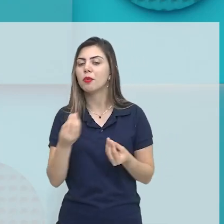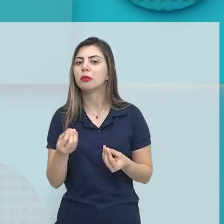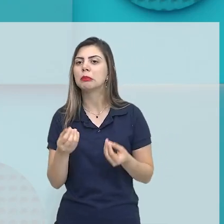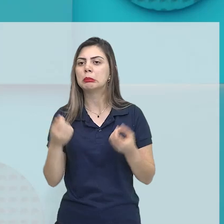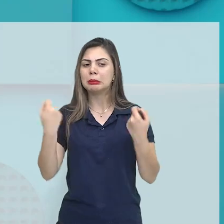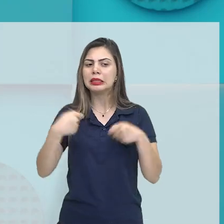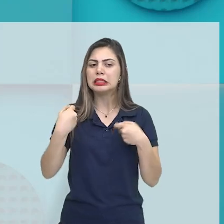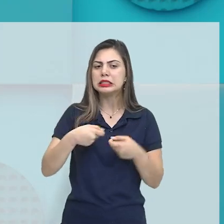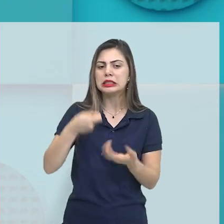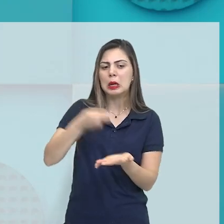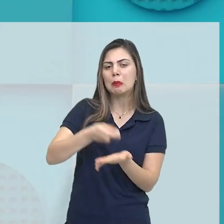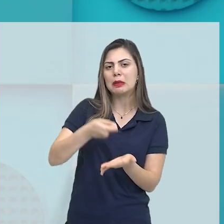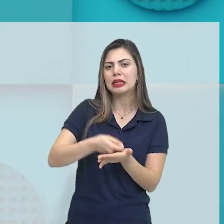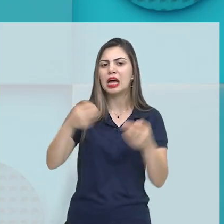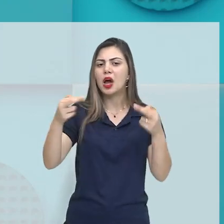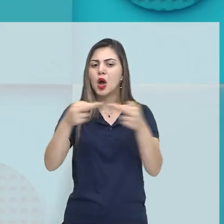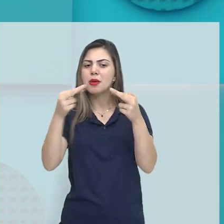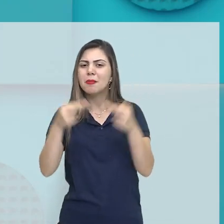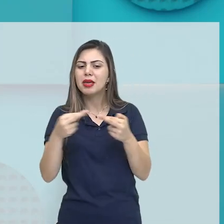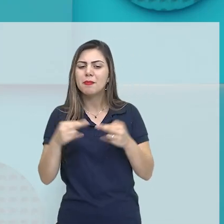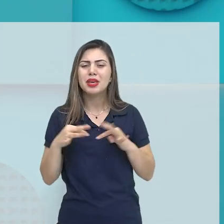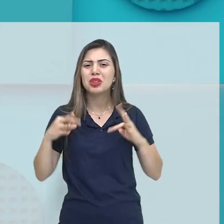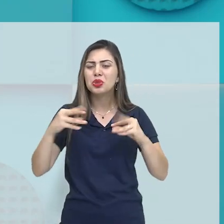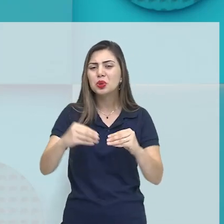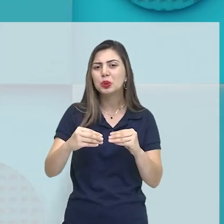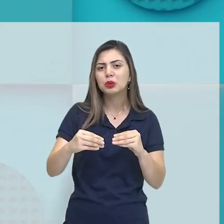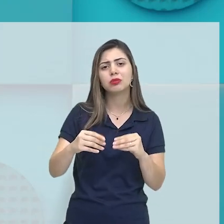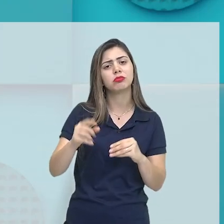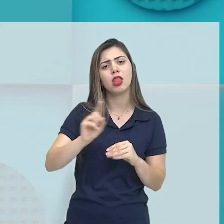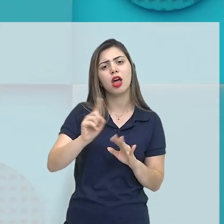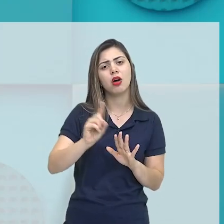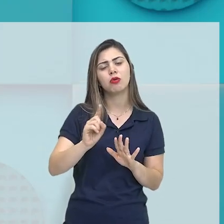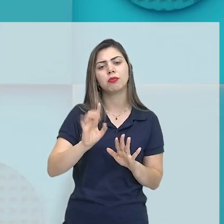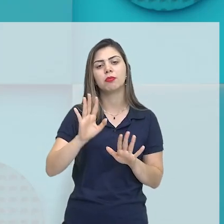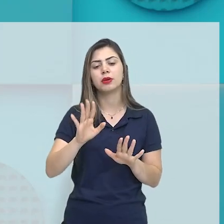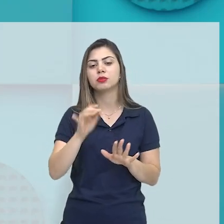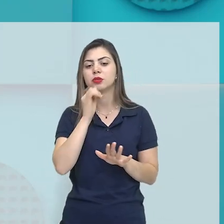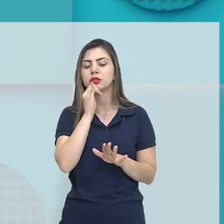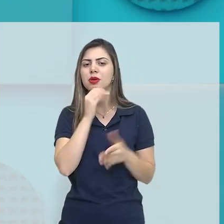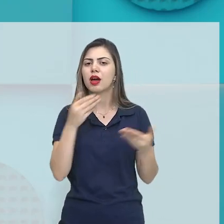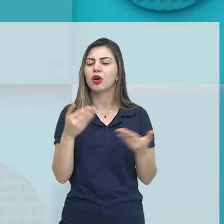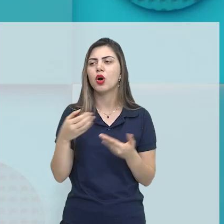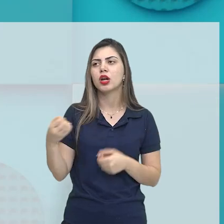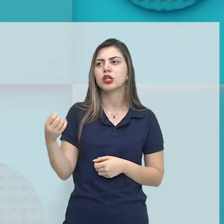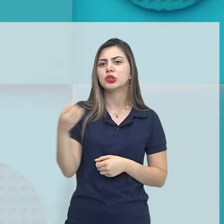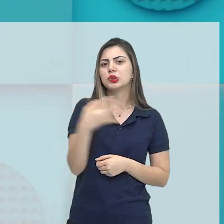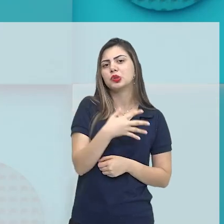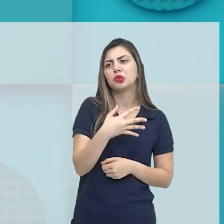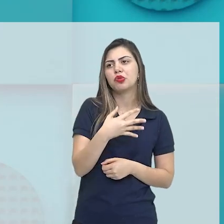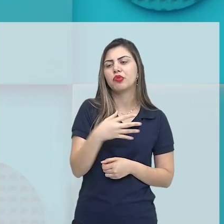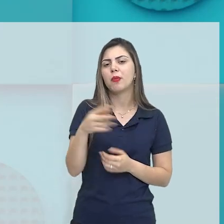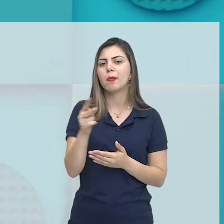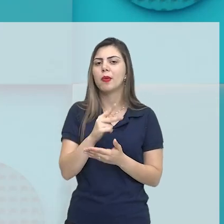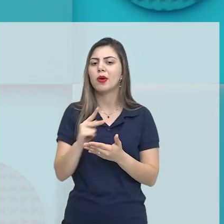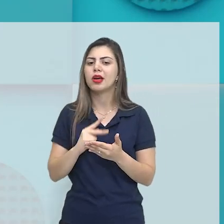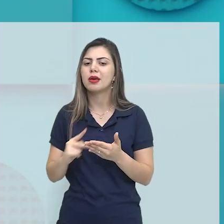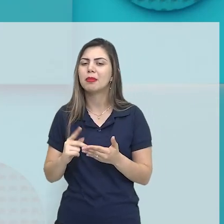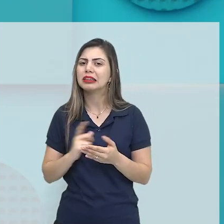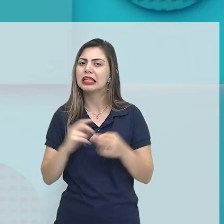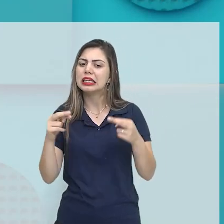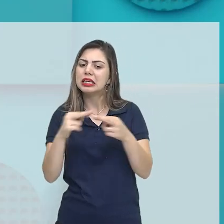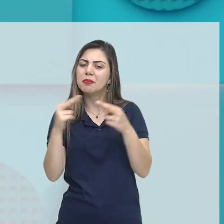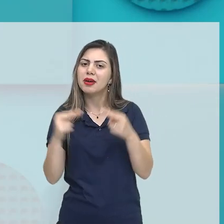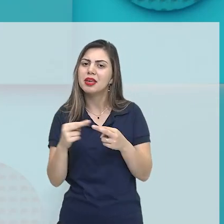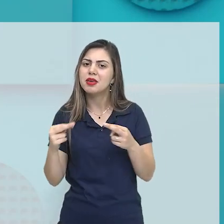a necessidade de todos os versos ter rimas, tá bom? Os poemas mais recentes, mais modernos, não têm tanta